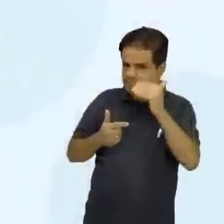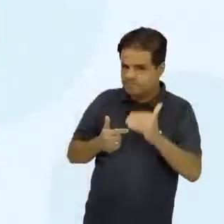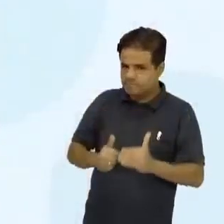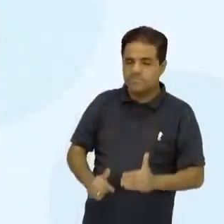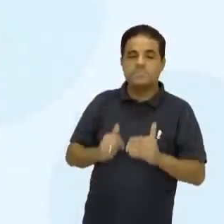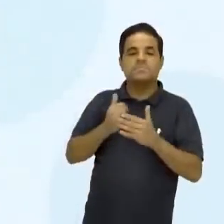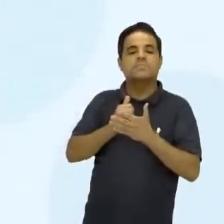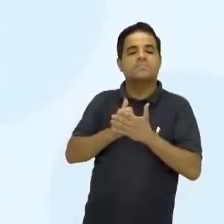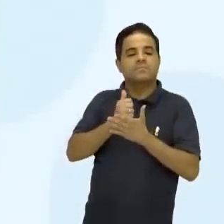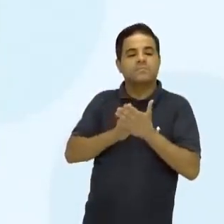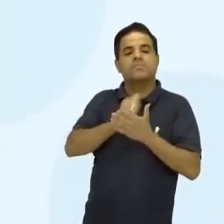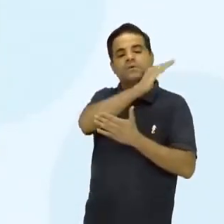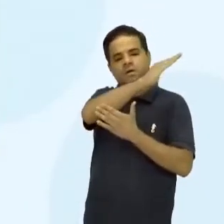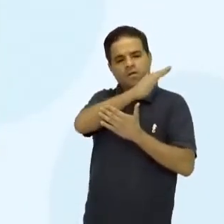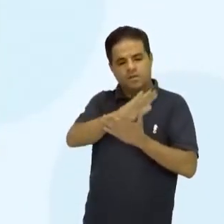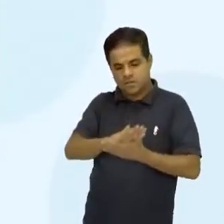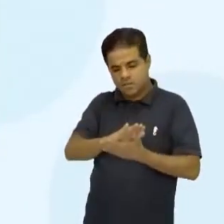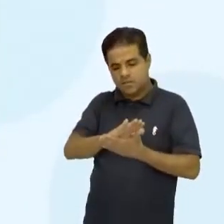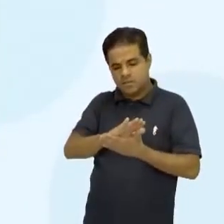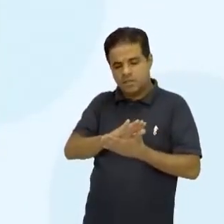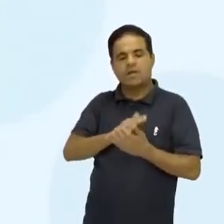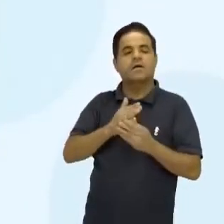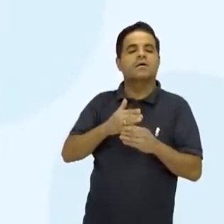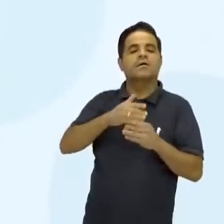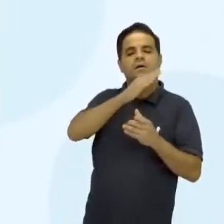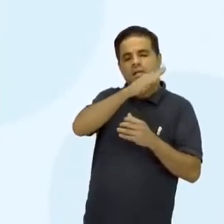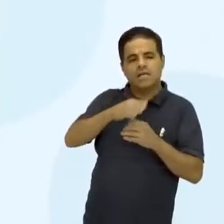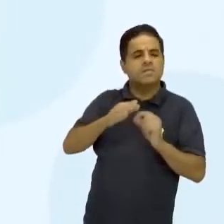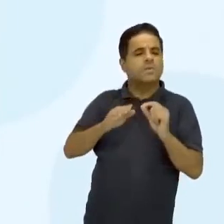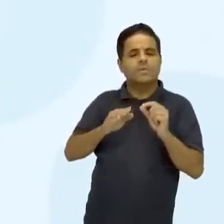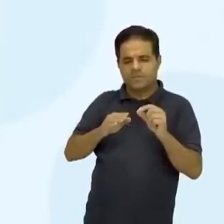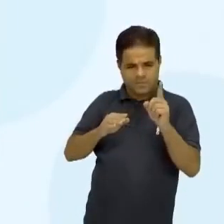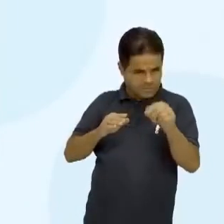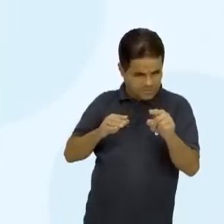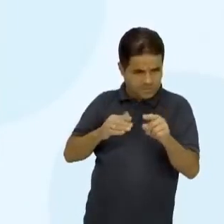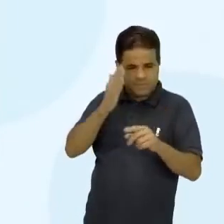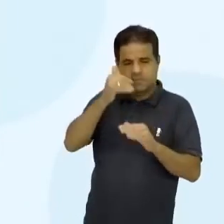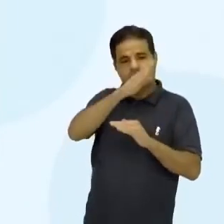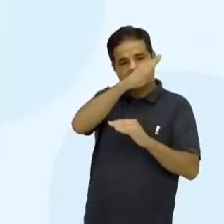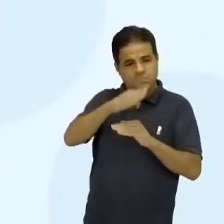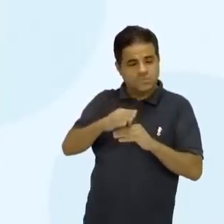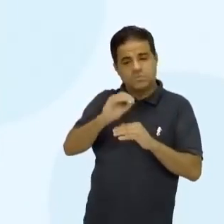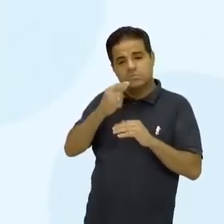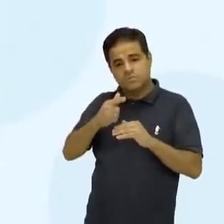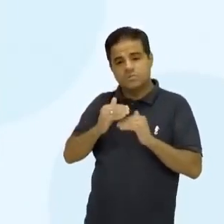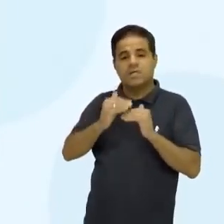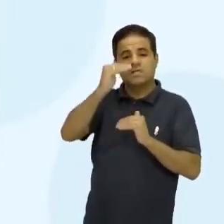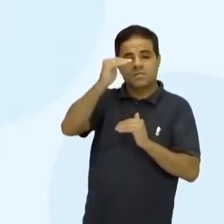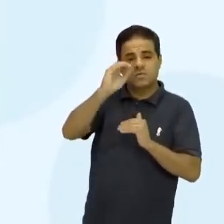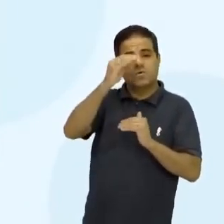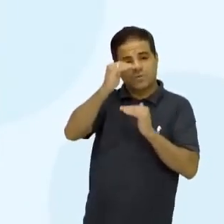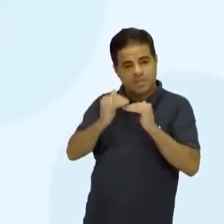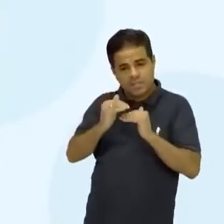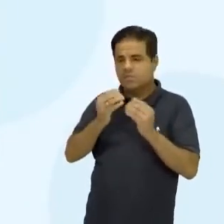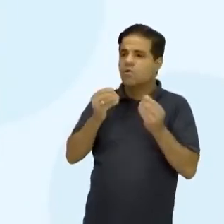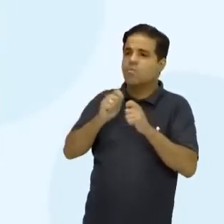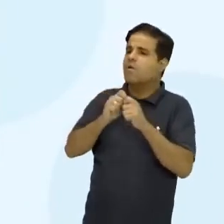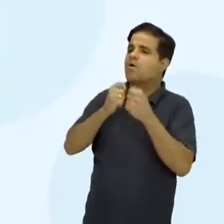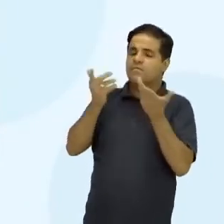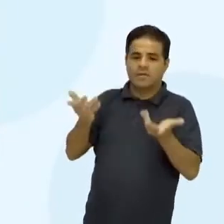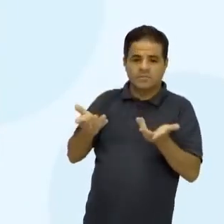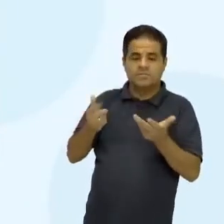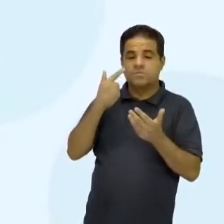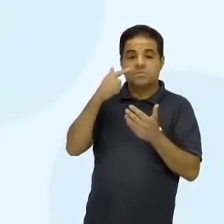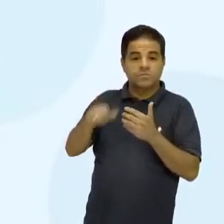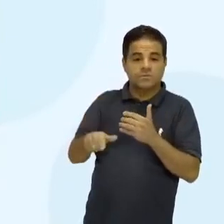Então, inclinação da reta. A inclinação da reta é saber se ela é crescente ou decrescente. Como que eu vejo isso? Eu